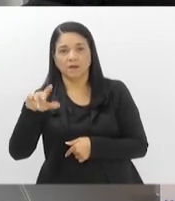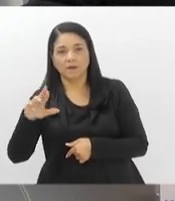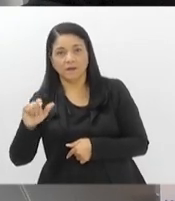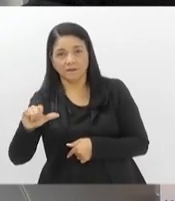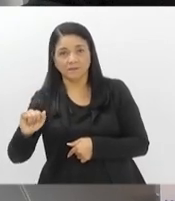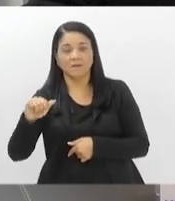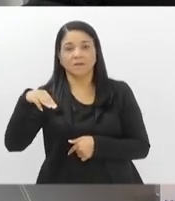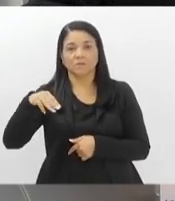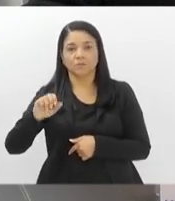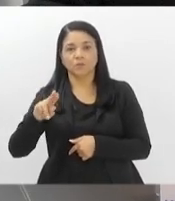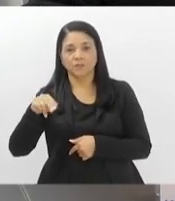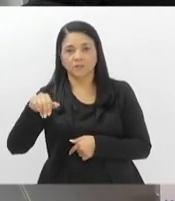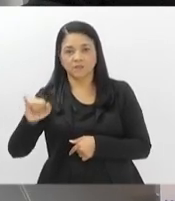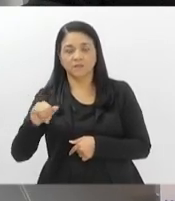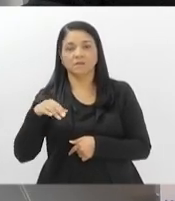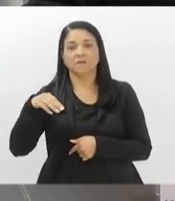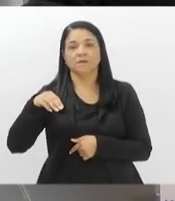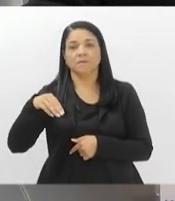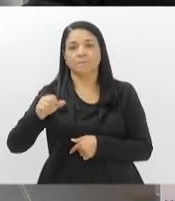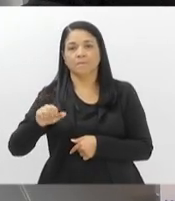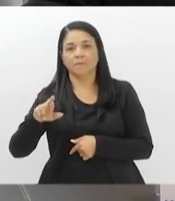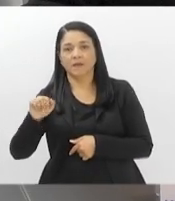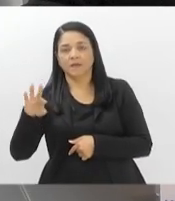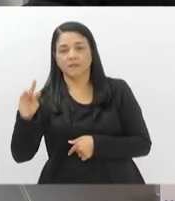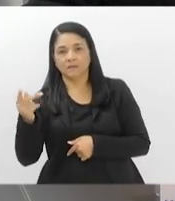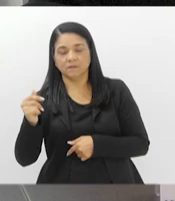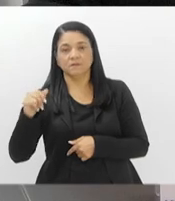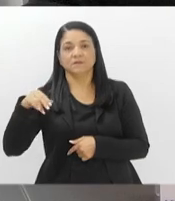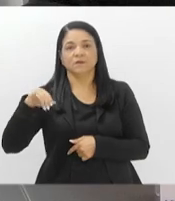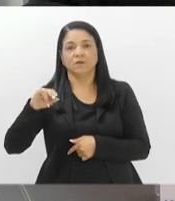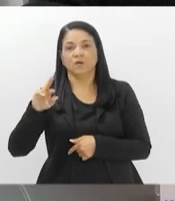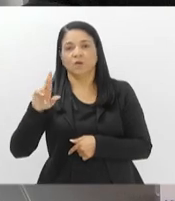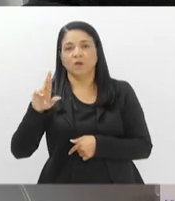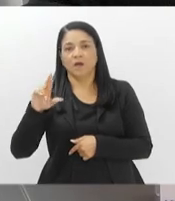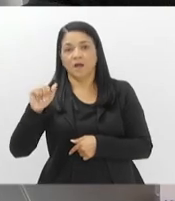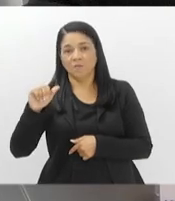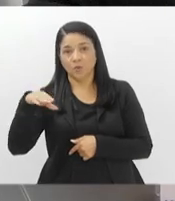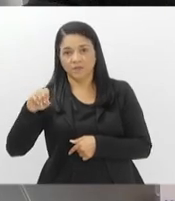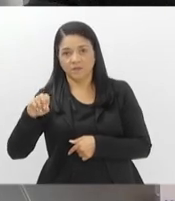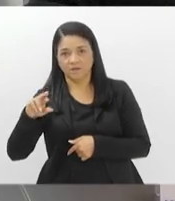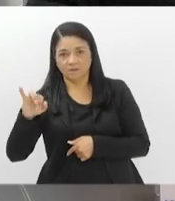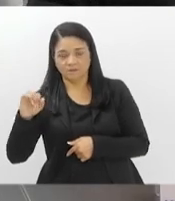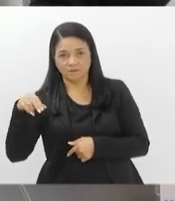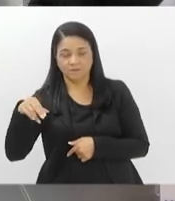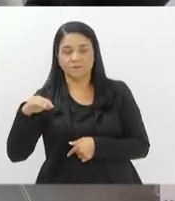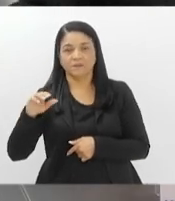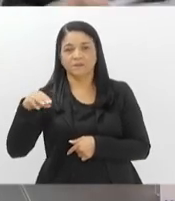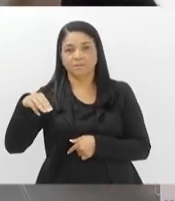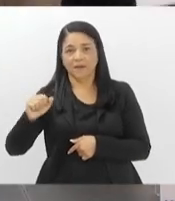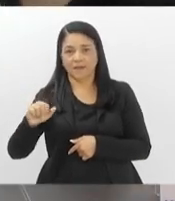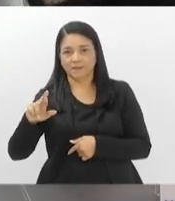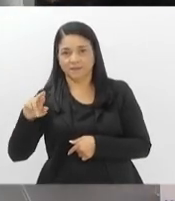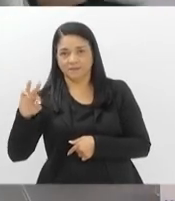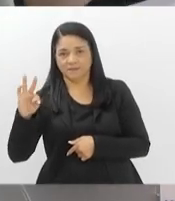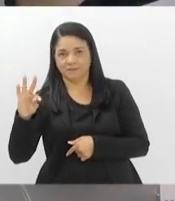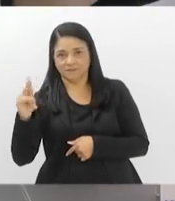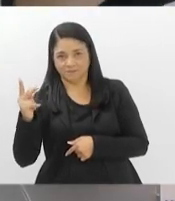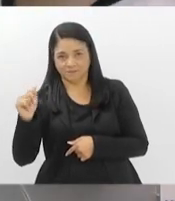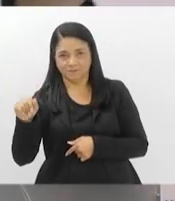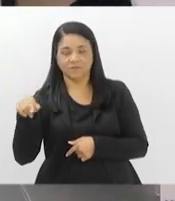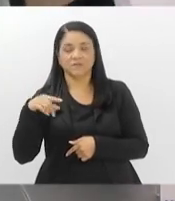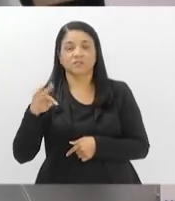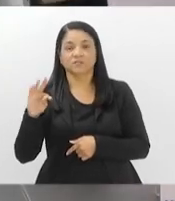Neto Marta Rocha Rodrigo Amorim Thiago gaglio e suplentes os senhores deputados e deputadas Daniel librelon